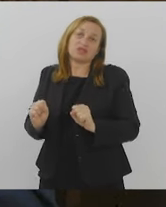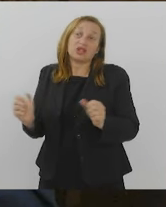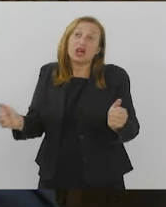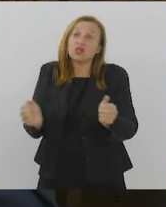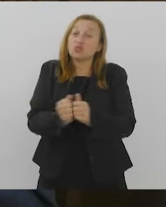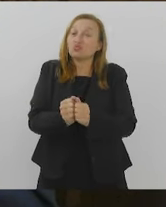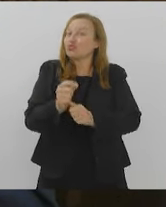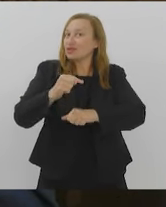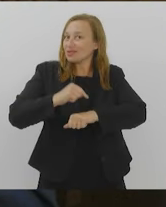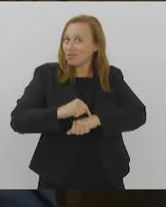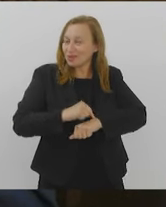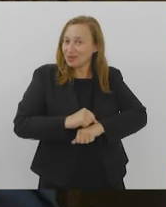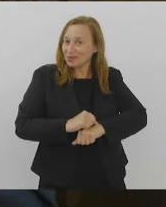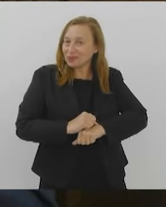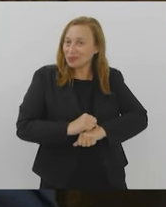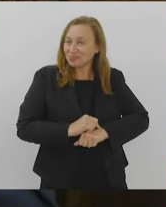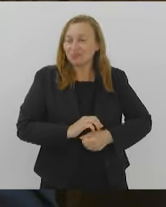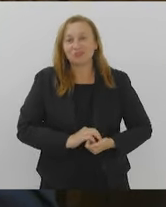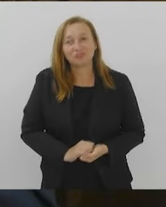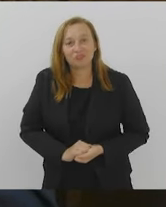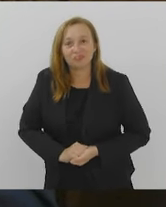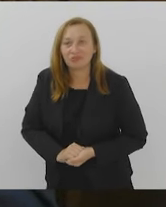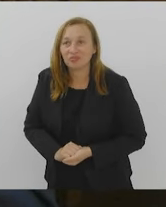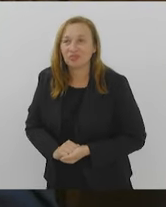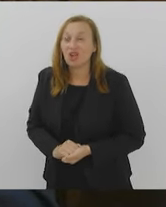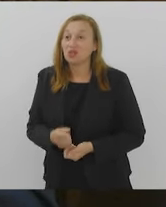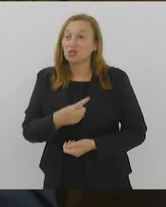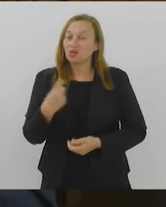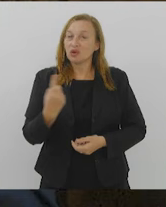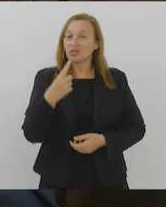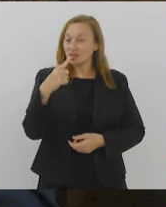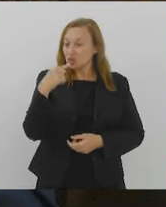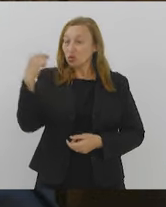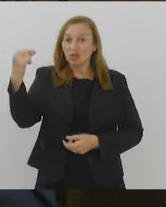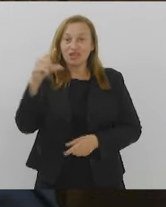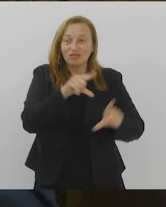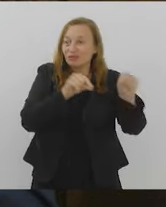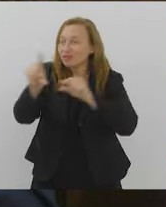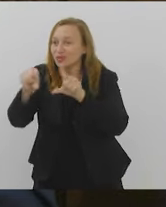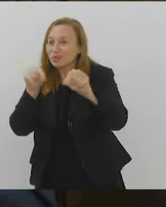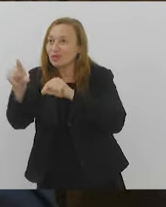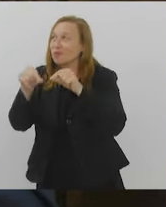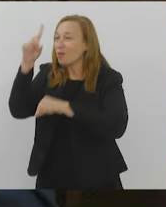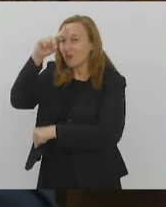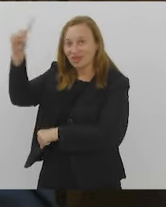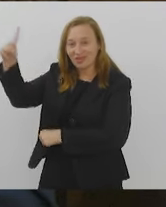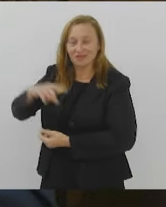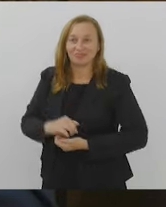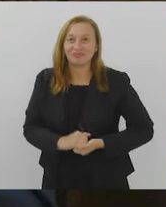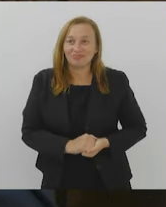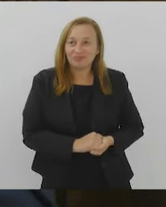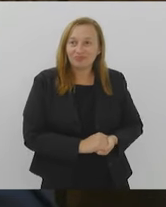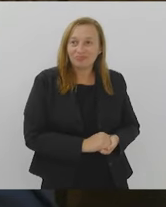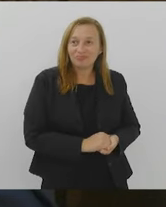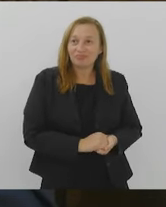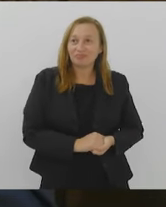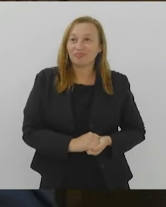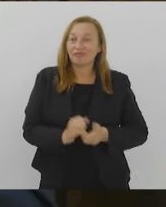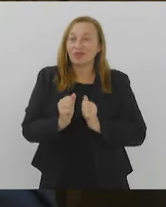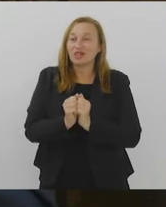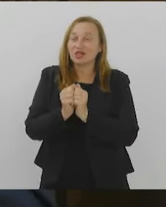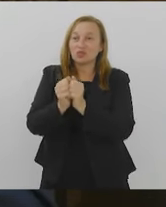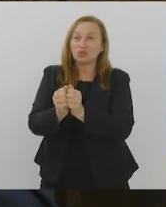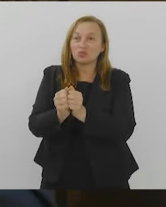desse momento. Nós fomos escolhidos por Deus para participar dessa